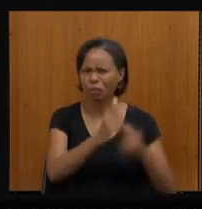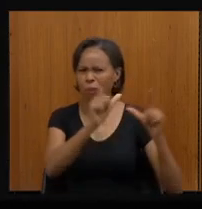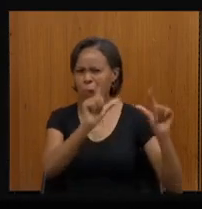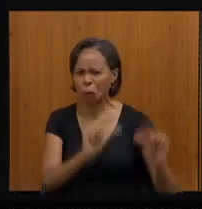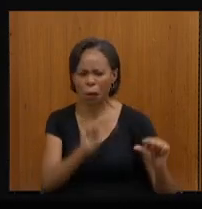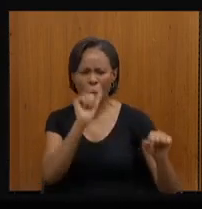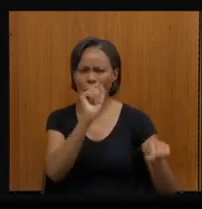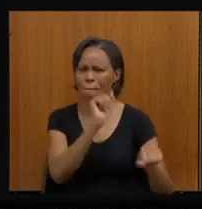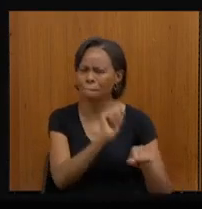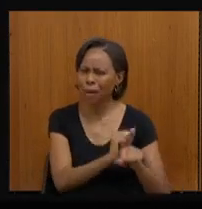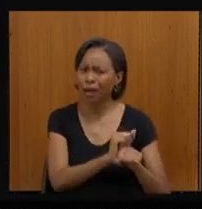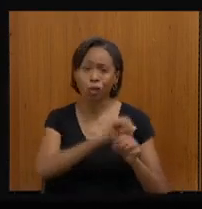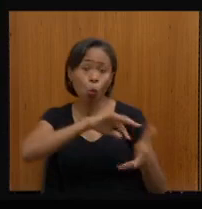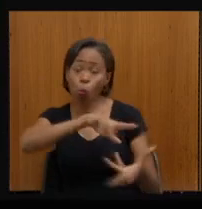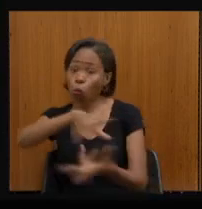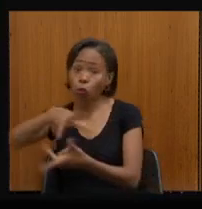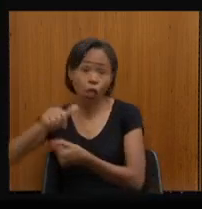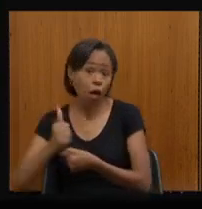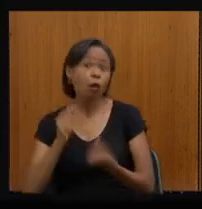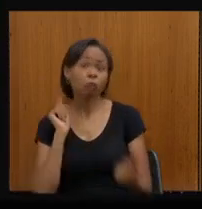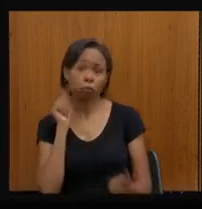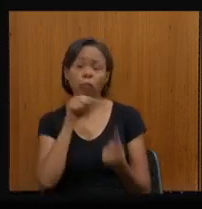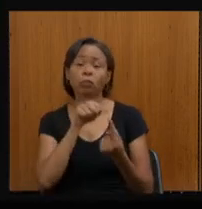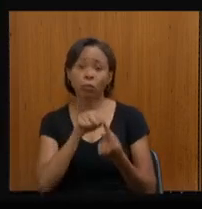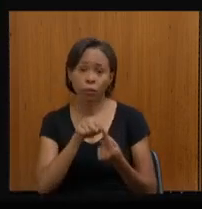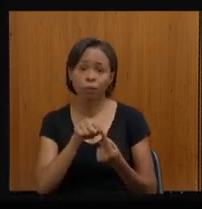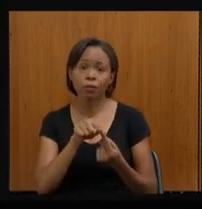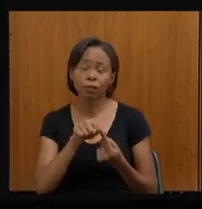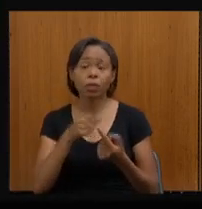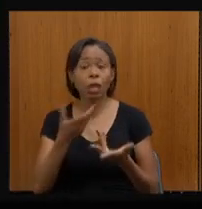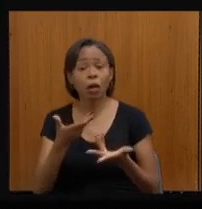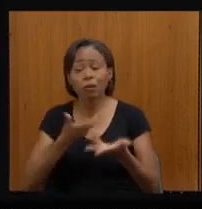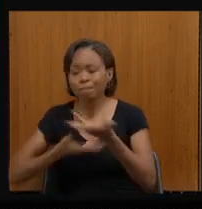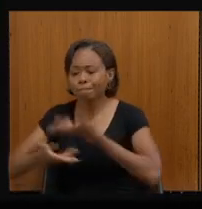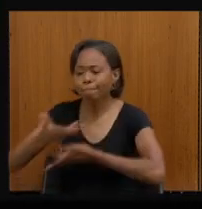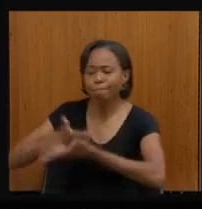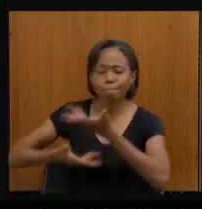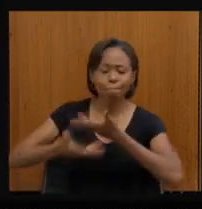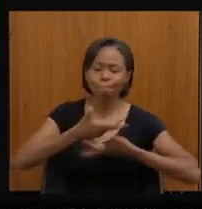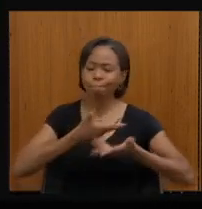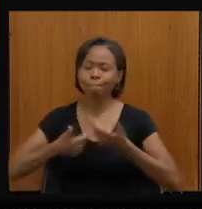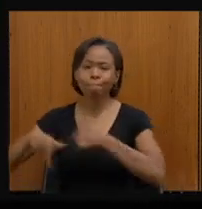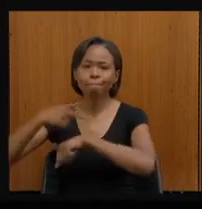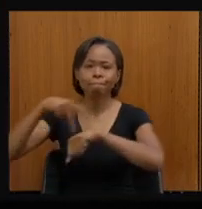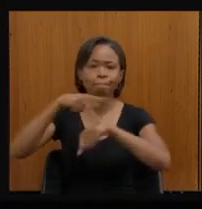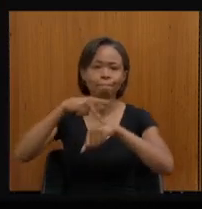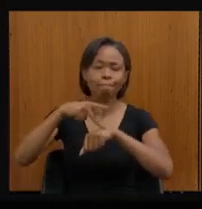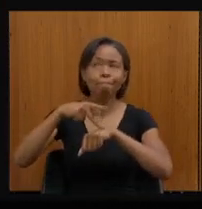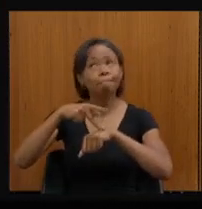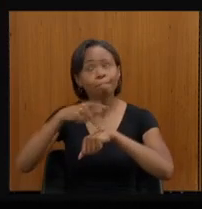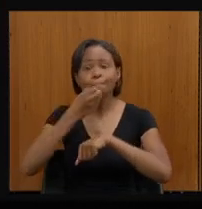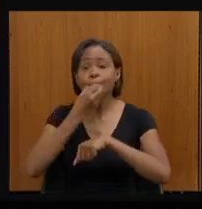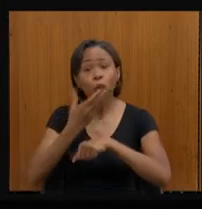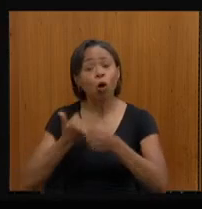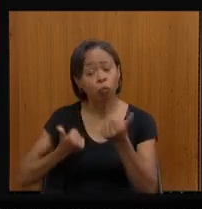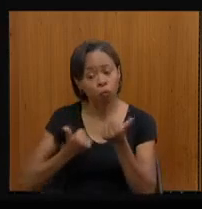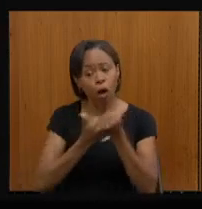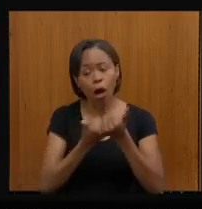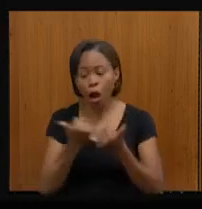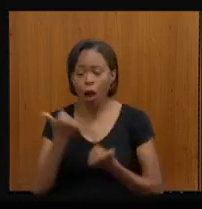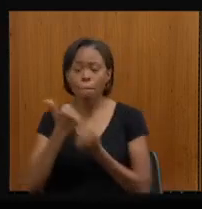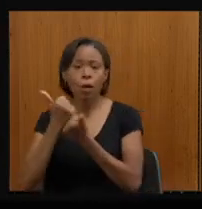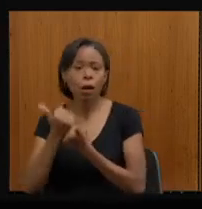Então essa troca e colaborar com os melhores traços também ajuda no crescimento mais rápido dessa